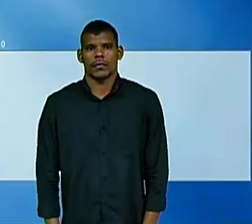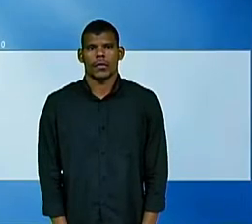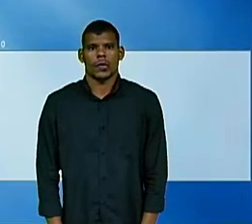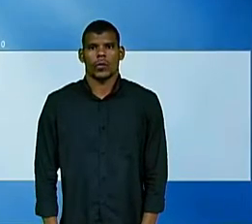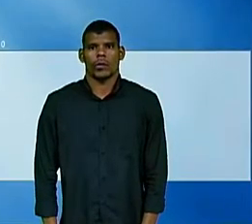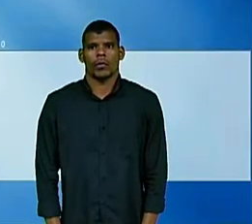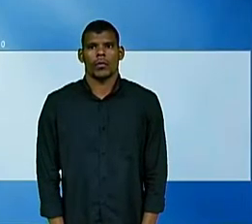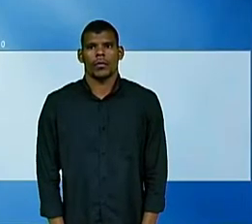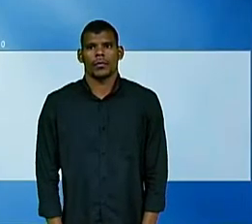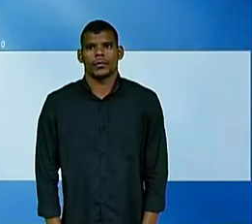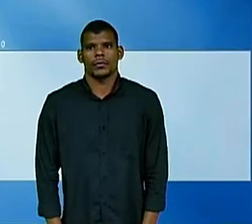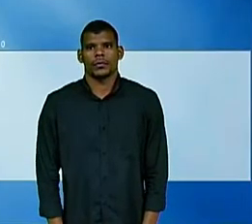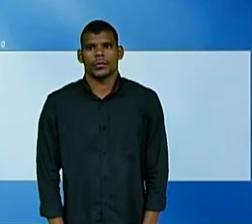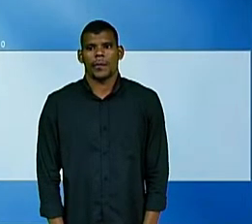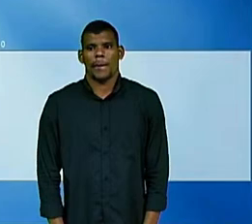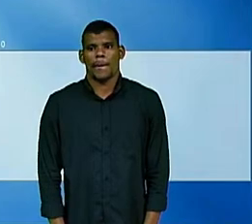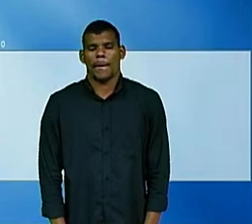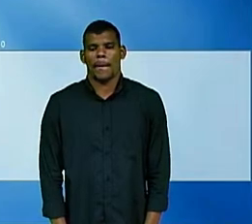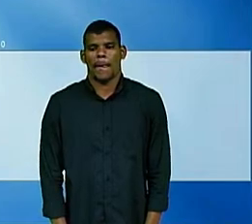acompanhante